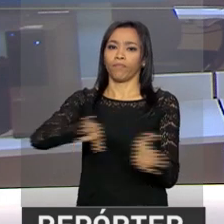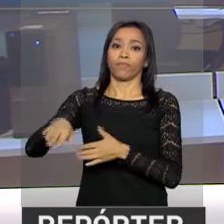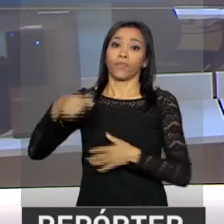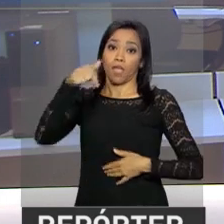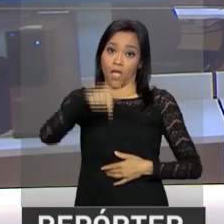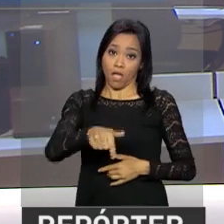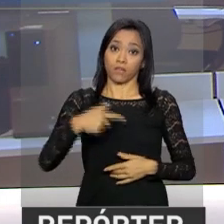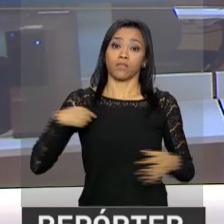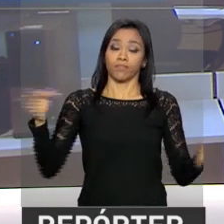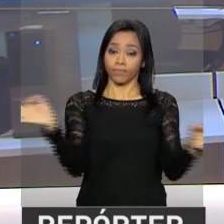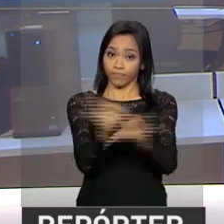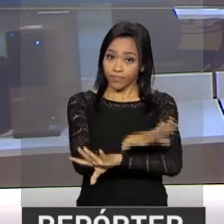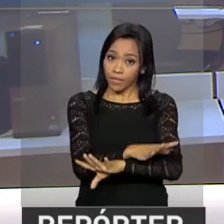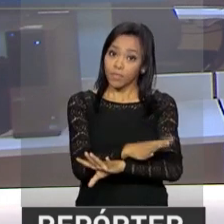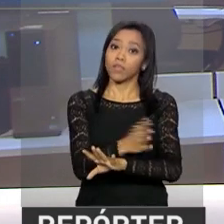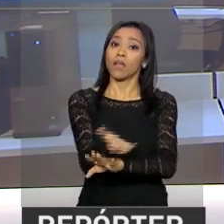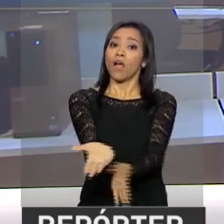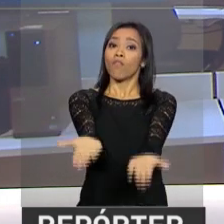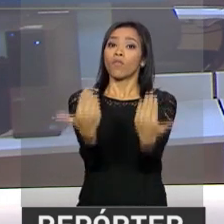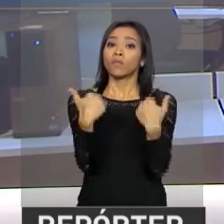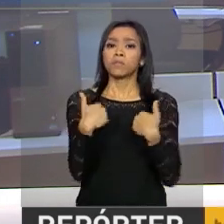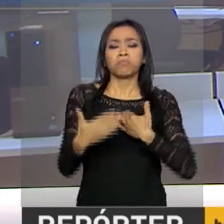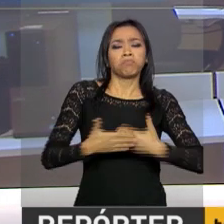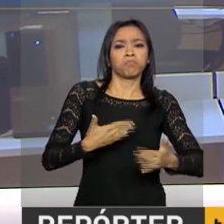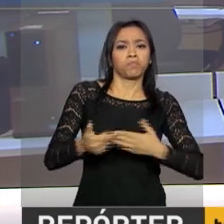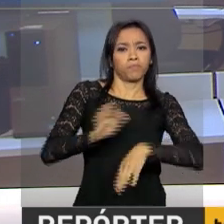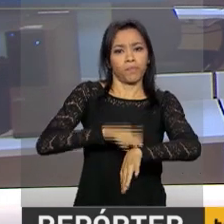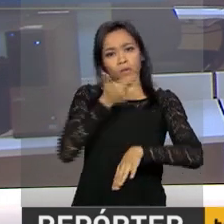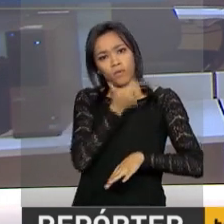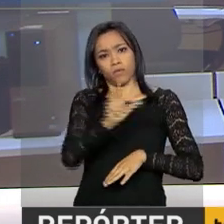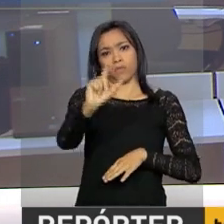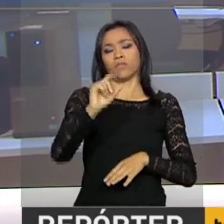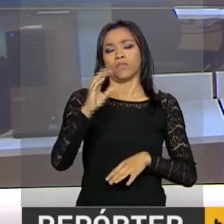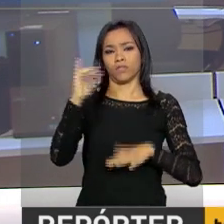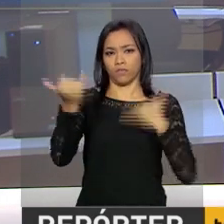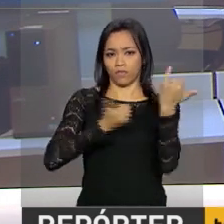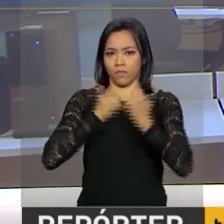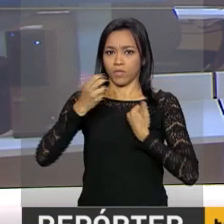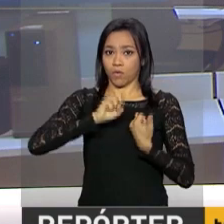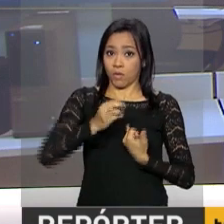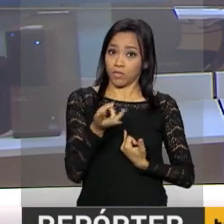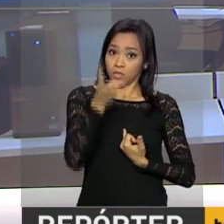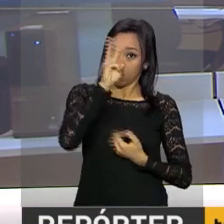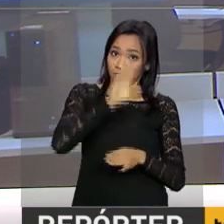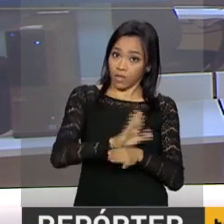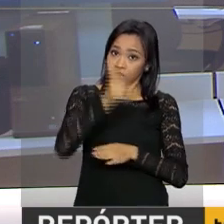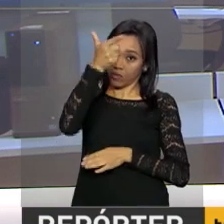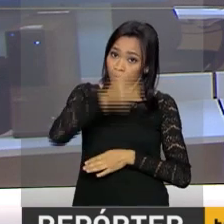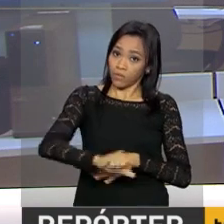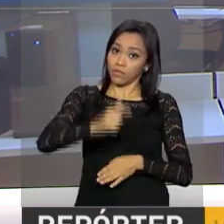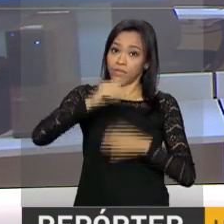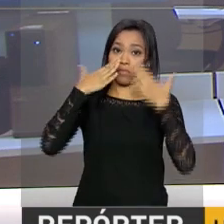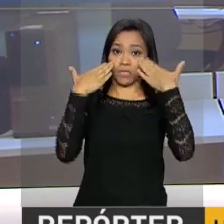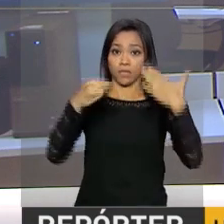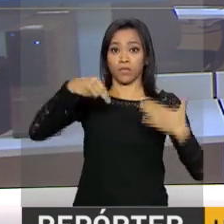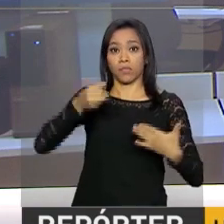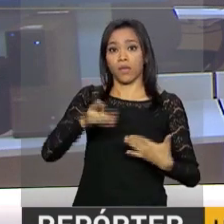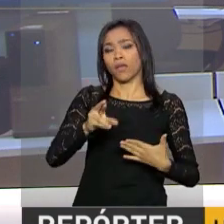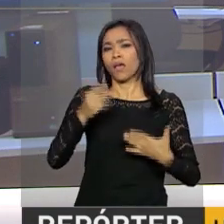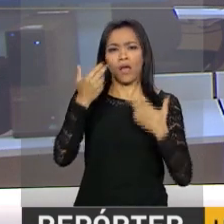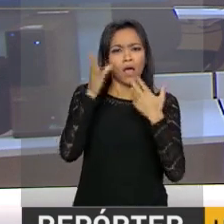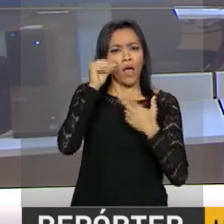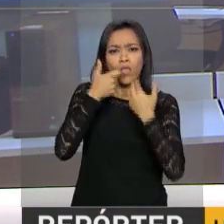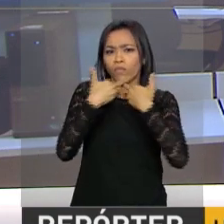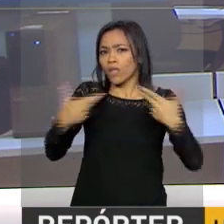do Repórter NBR termina aqui. Voltamos a qualquer momento com outras informações ou às 15h na nossa próxima edição. Acompanhe também as